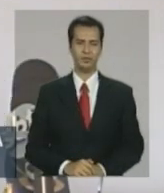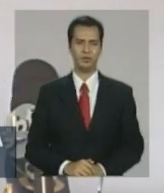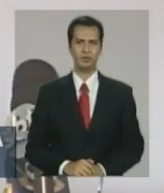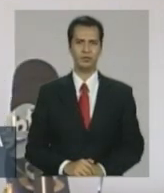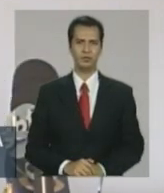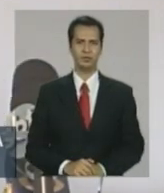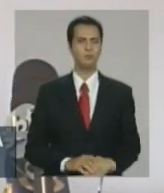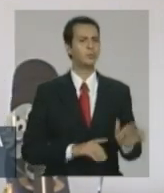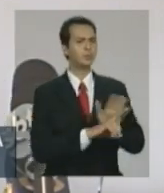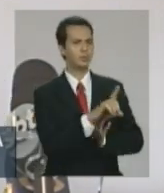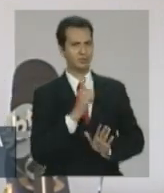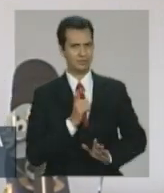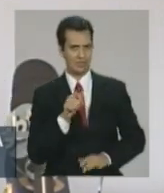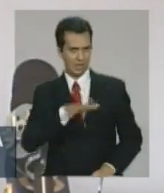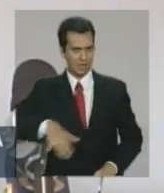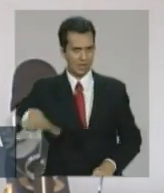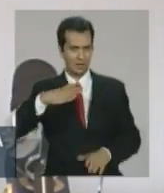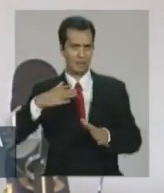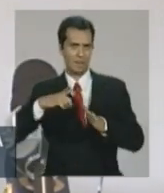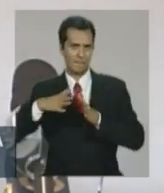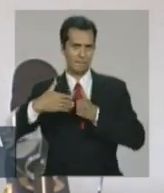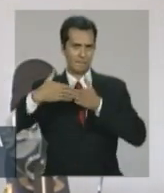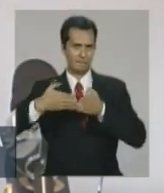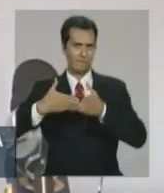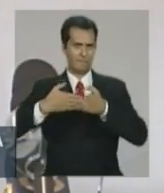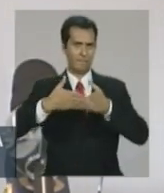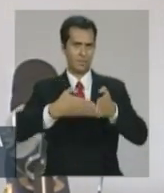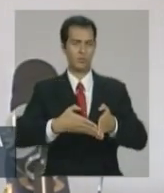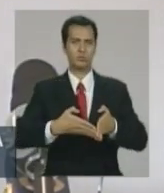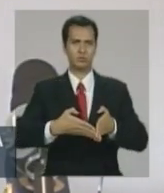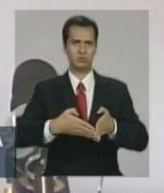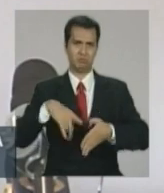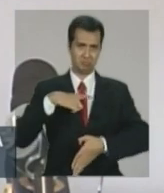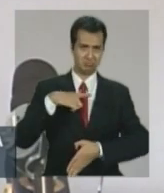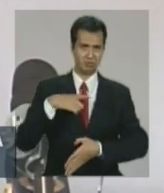nós estamos fazendo o marco regulatório de portos, viu? Porque nós...